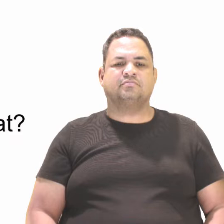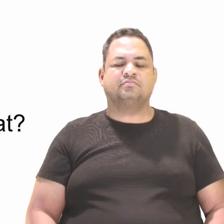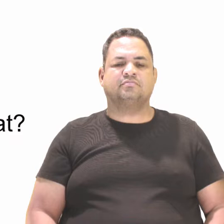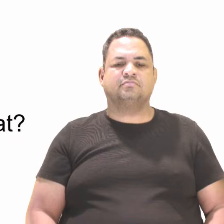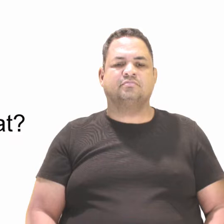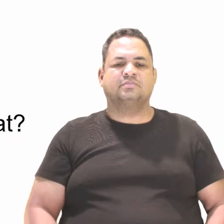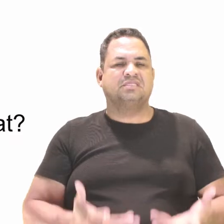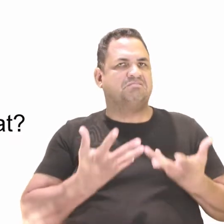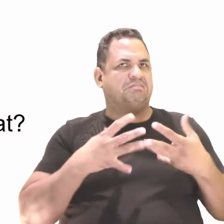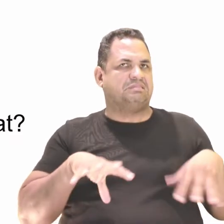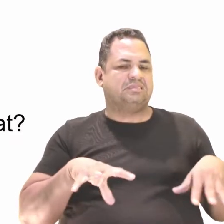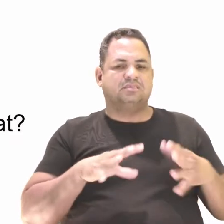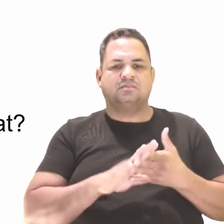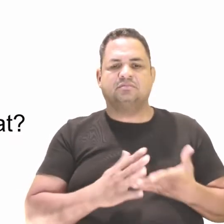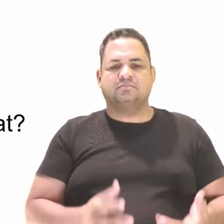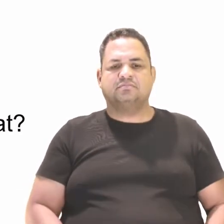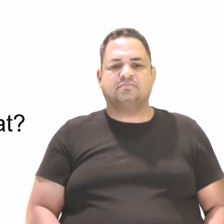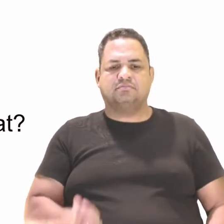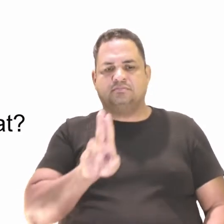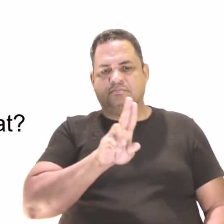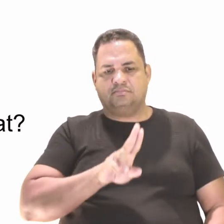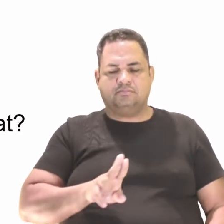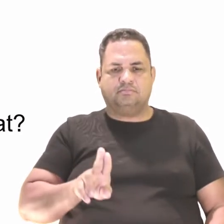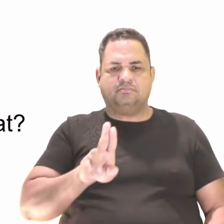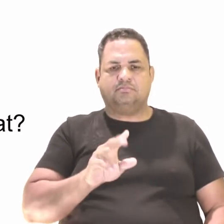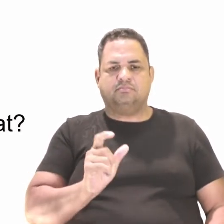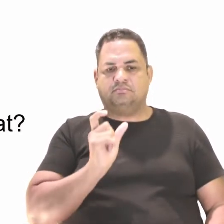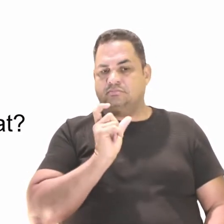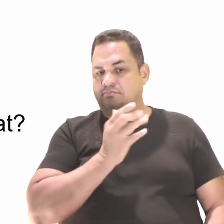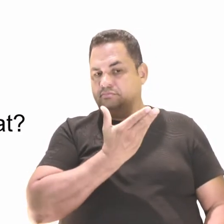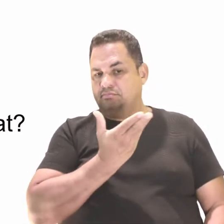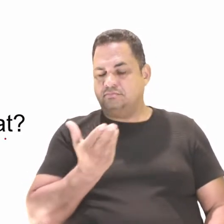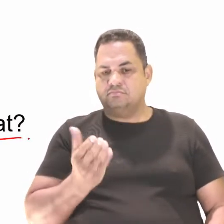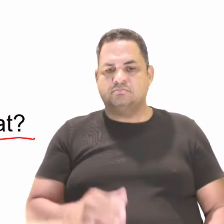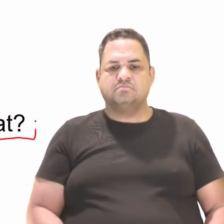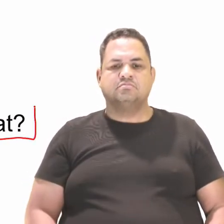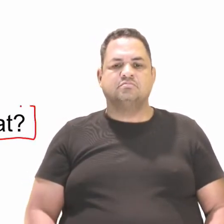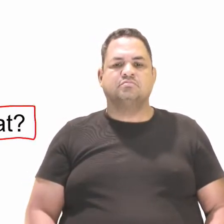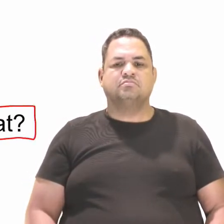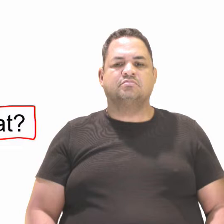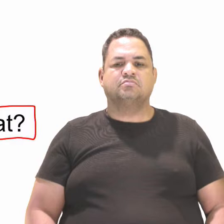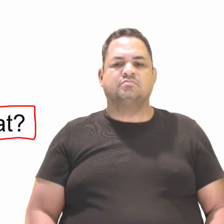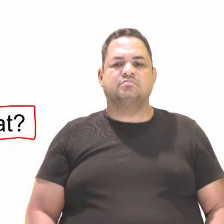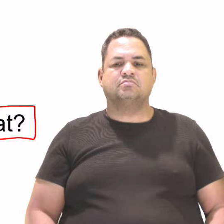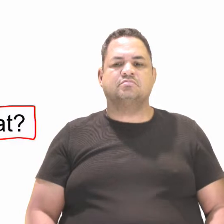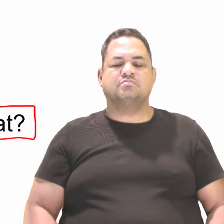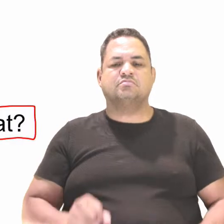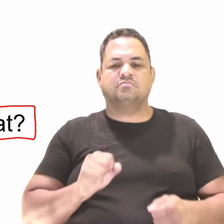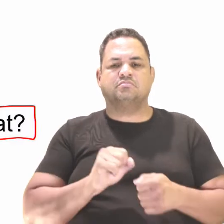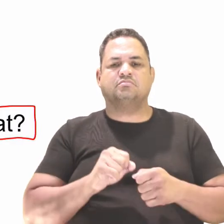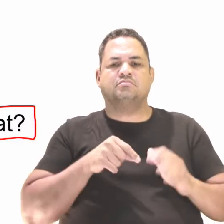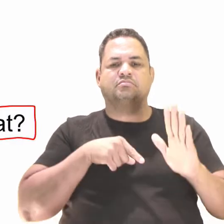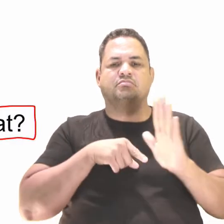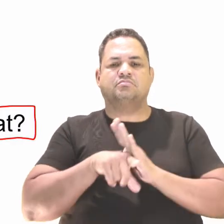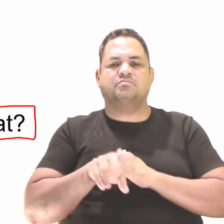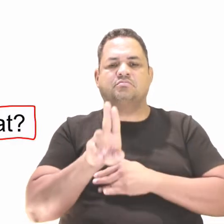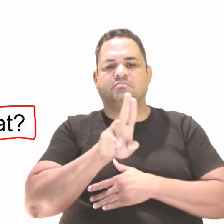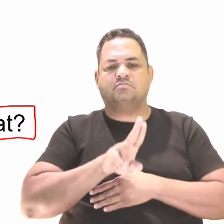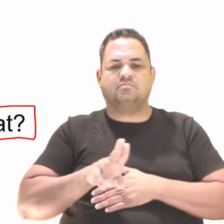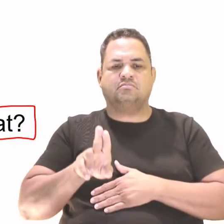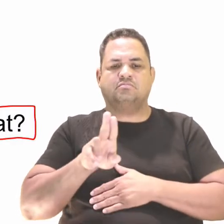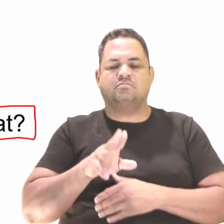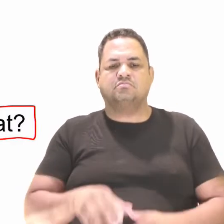A recusar. Daí ela usa essa expressão aqui. Ela faz uma pergunta, usando